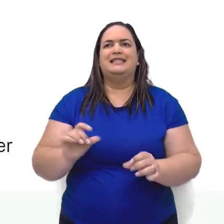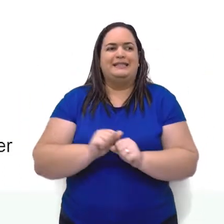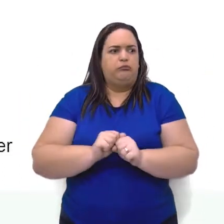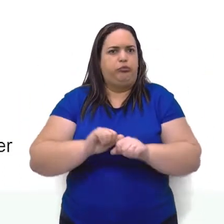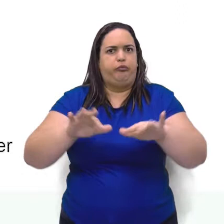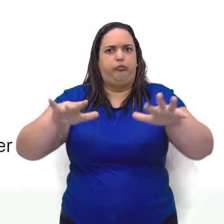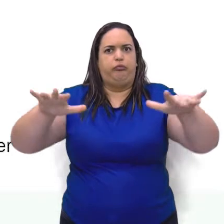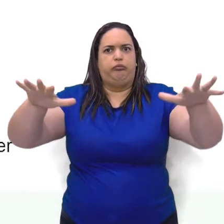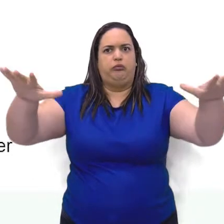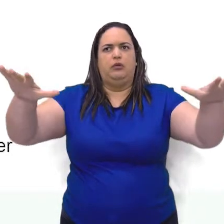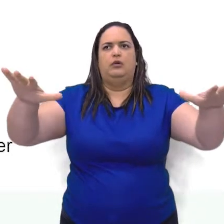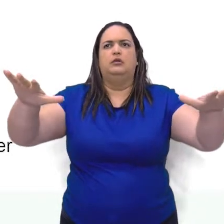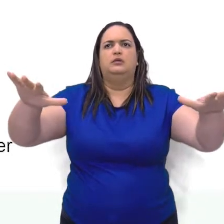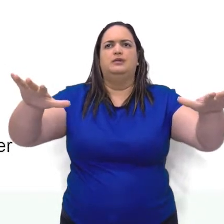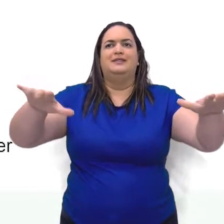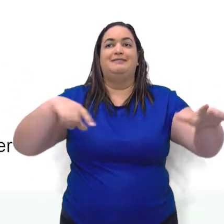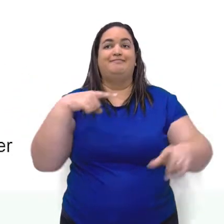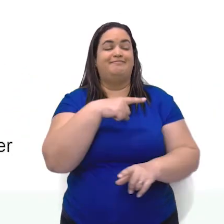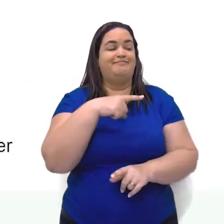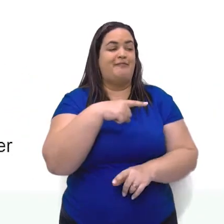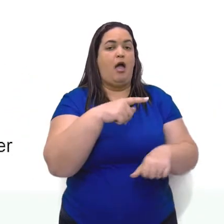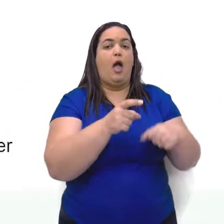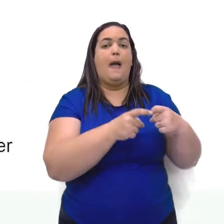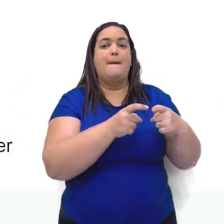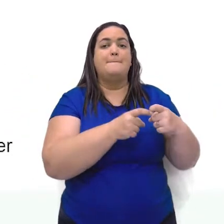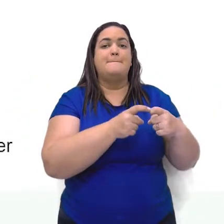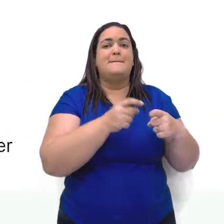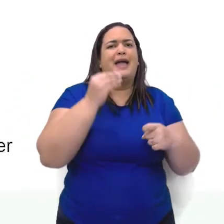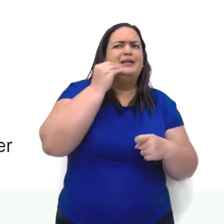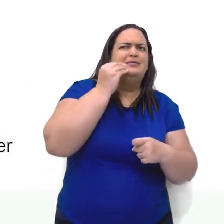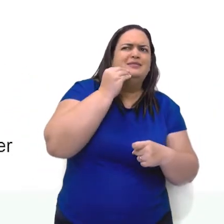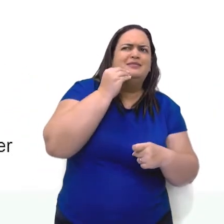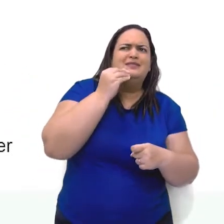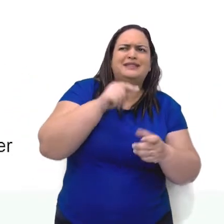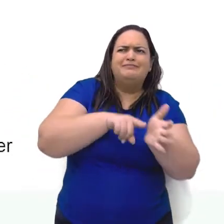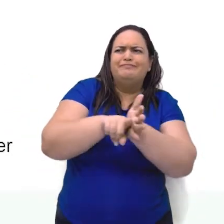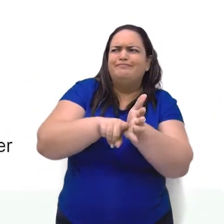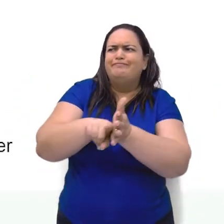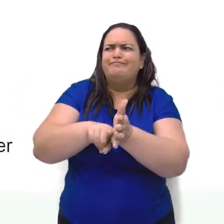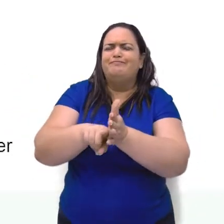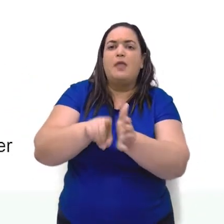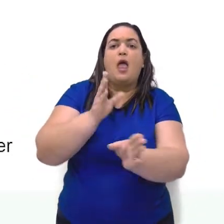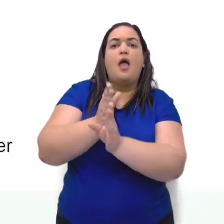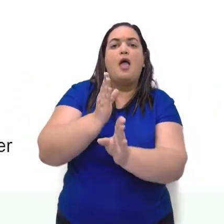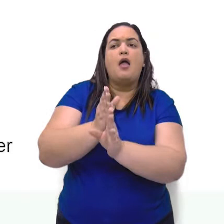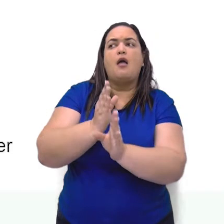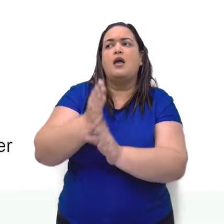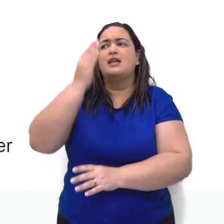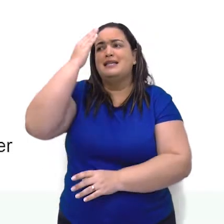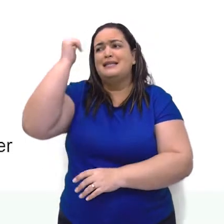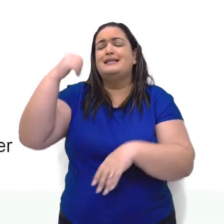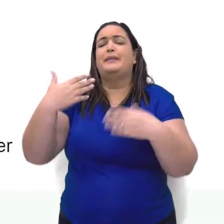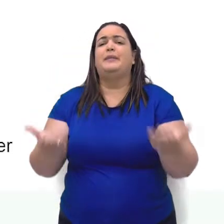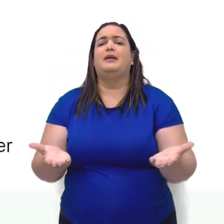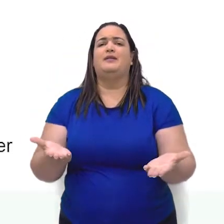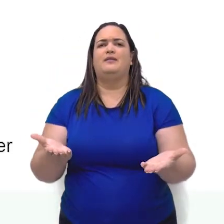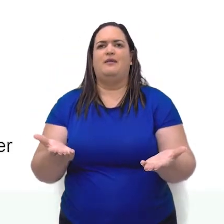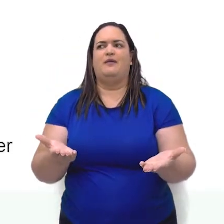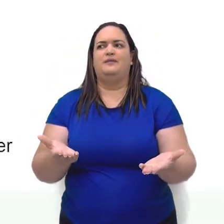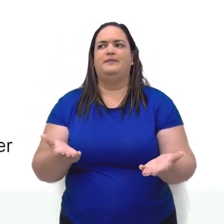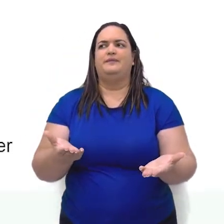tentam identificar o tipo de vírus e encontrar um meio de combatê-lo, um processo que provavelmente